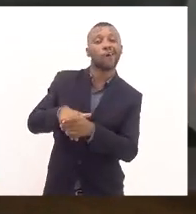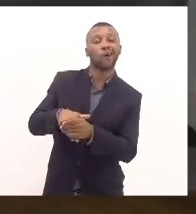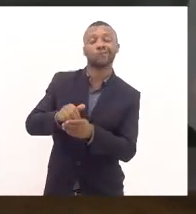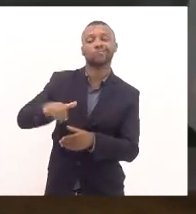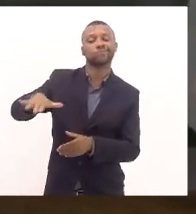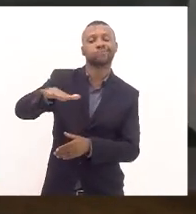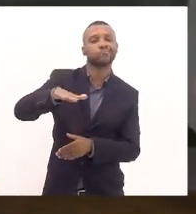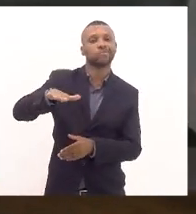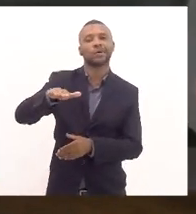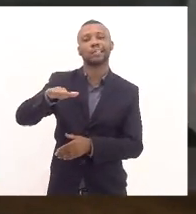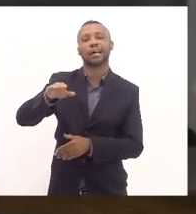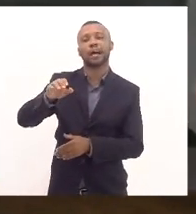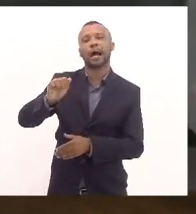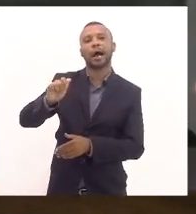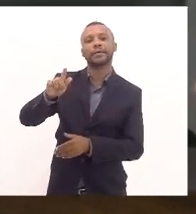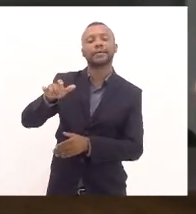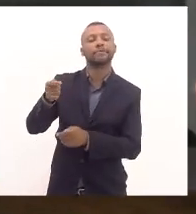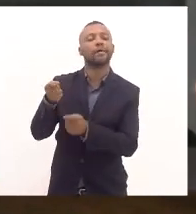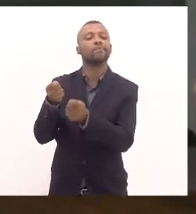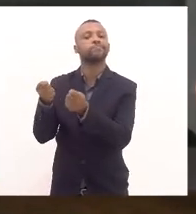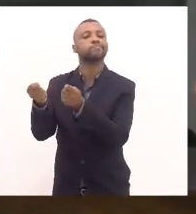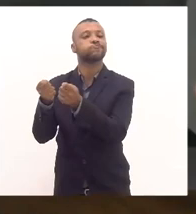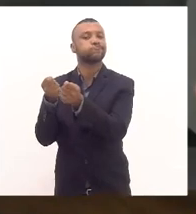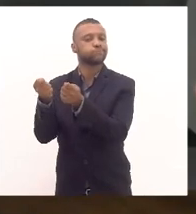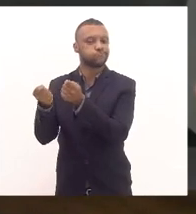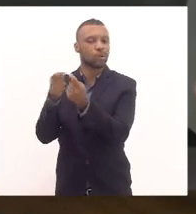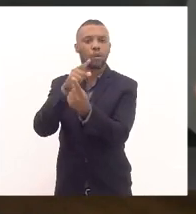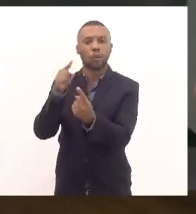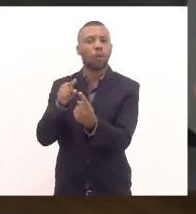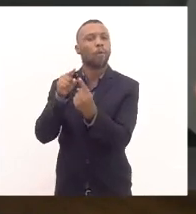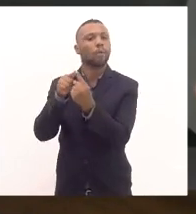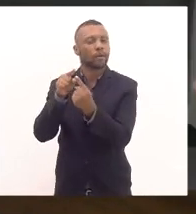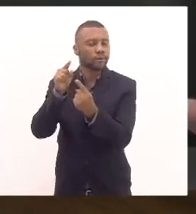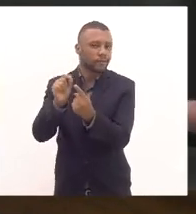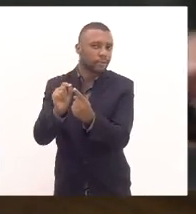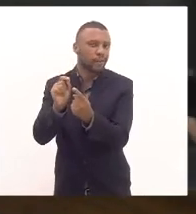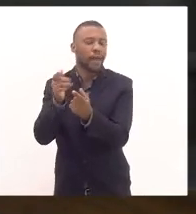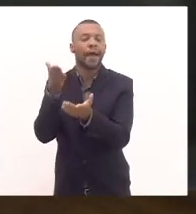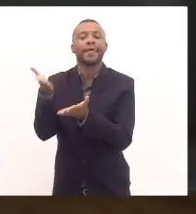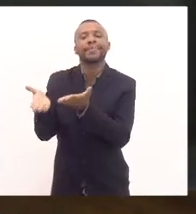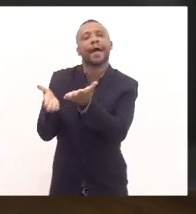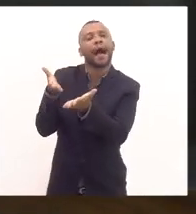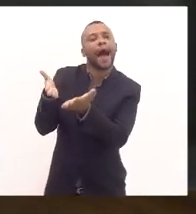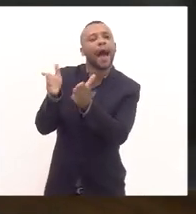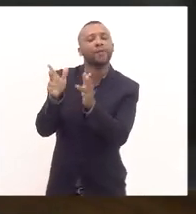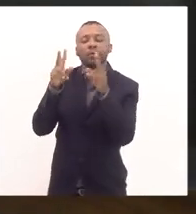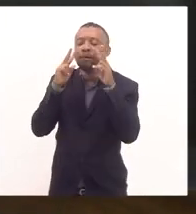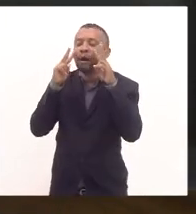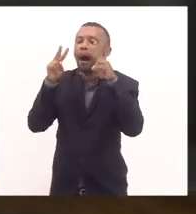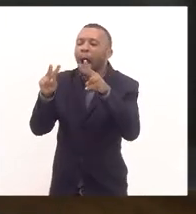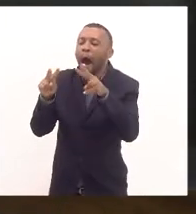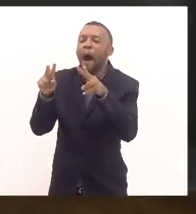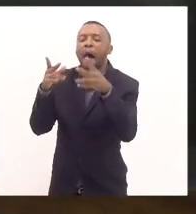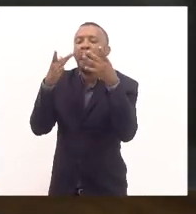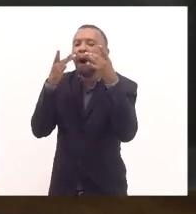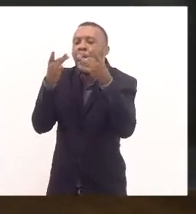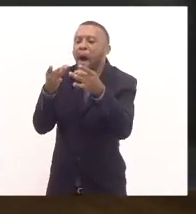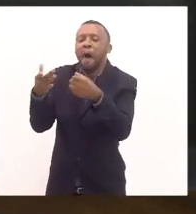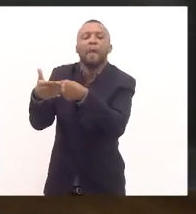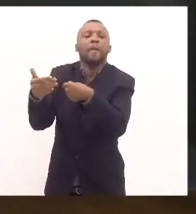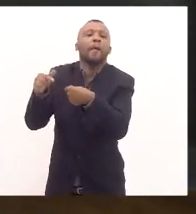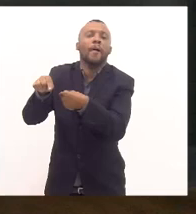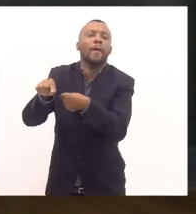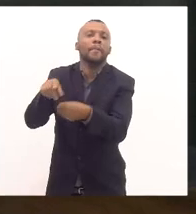essa agência vem sendo conduzida no sentido de melhor prato e melhor olhar para